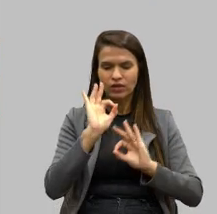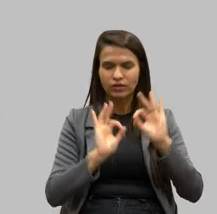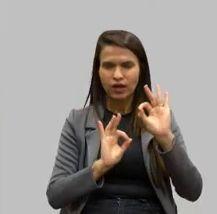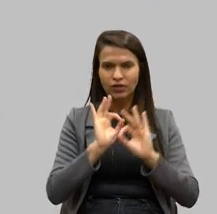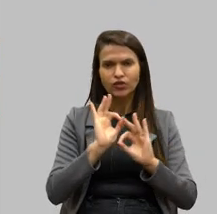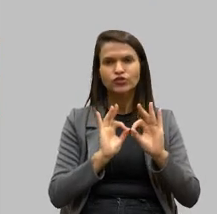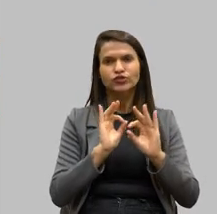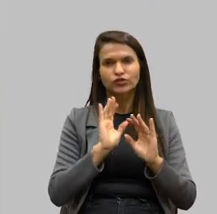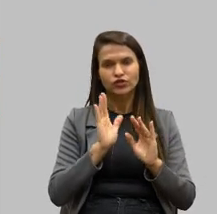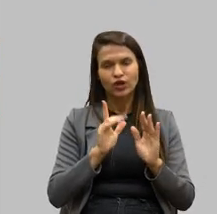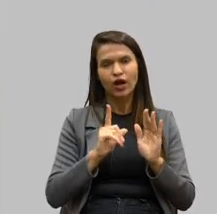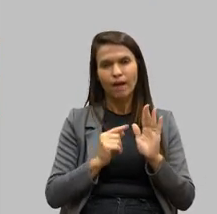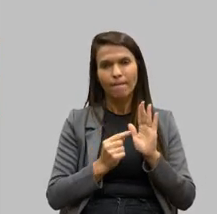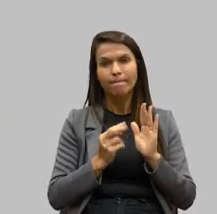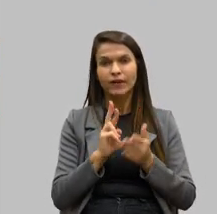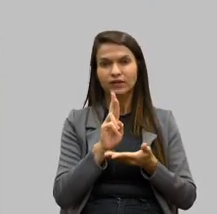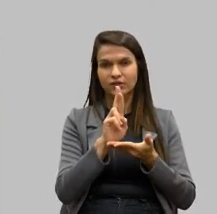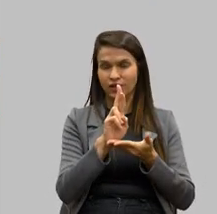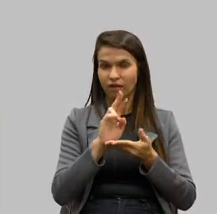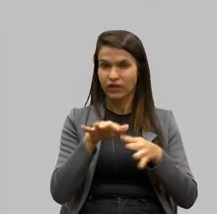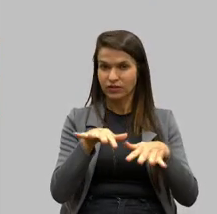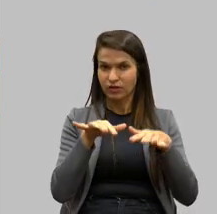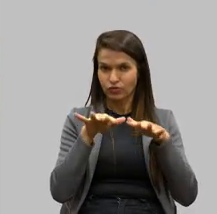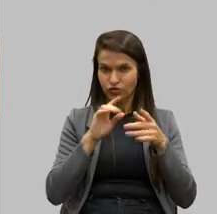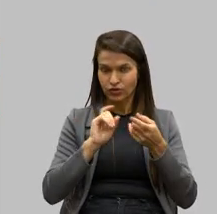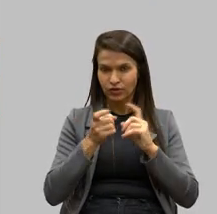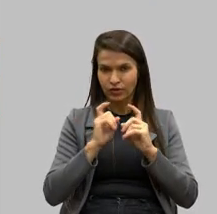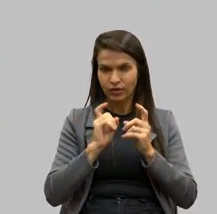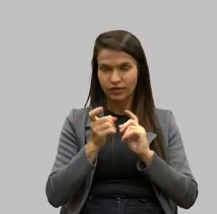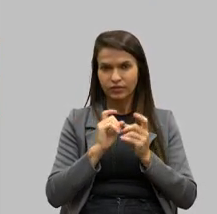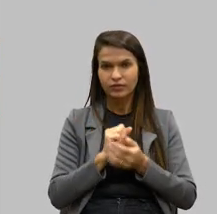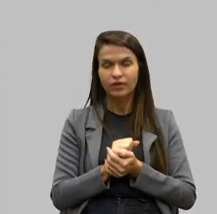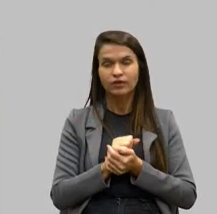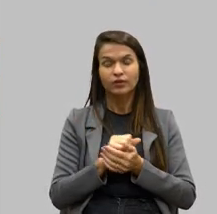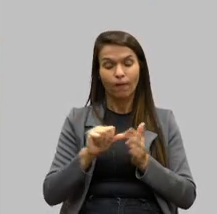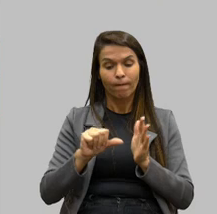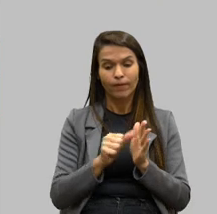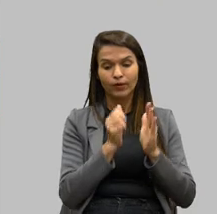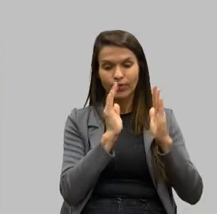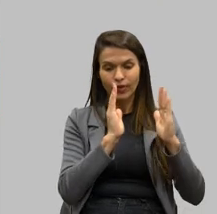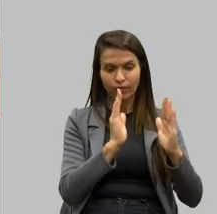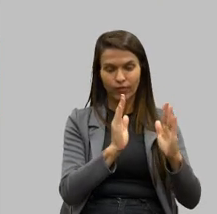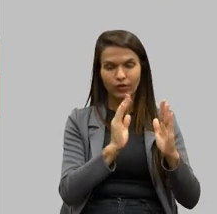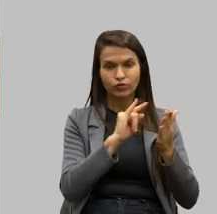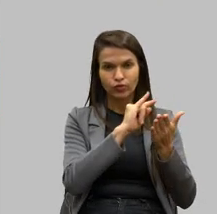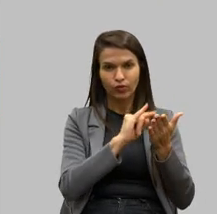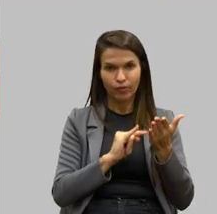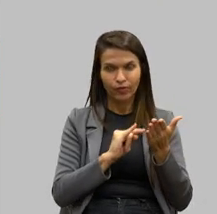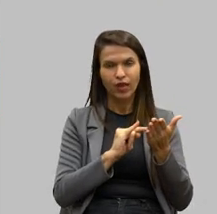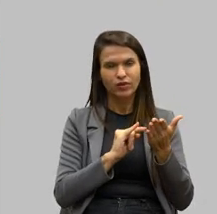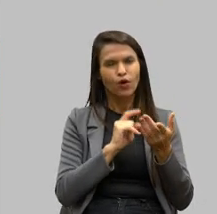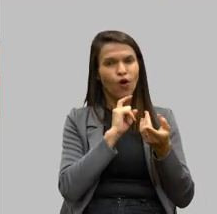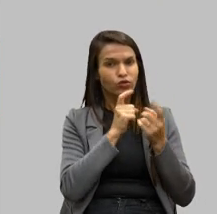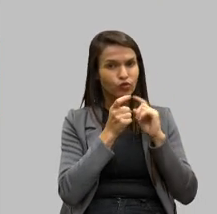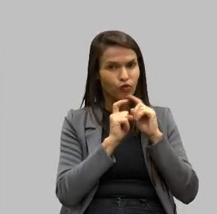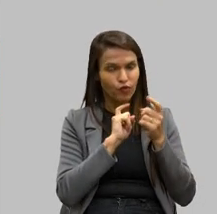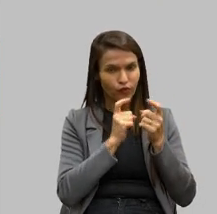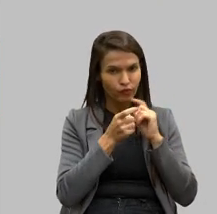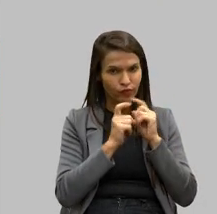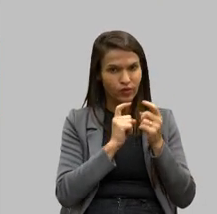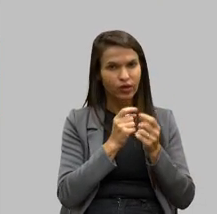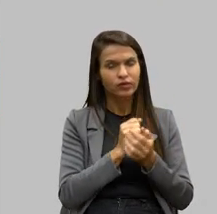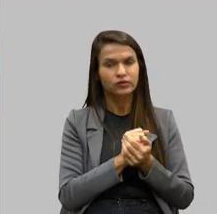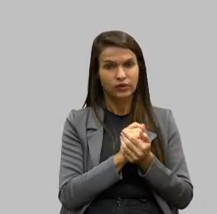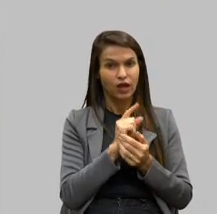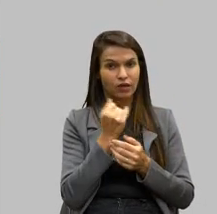representava nessa audiência. E aí, o primeiro momento do documento são os questionamentos, que seriam